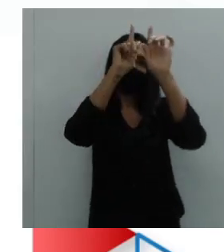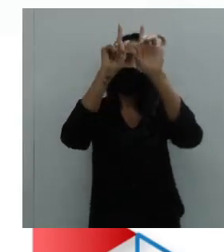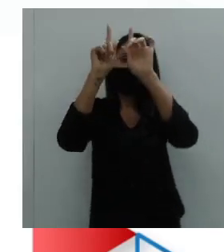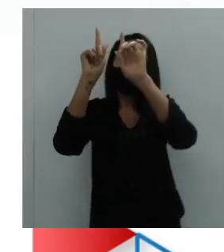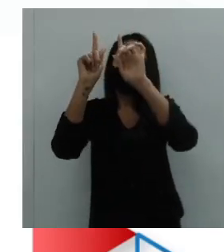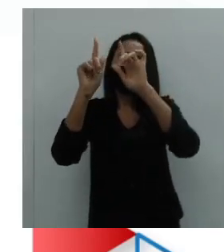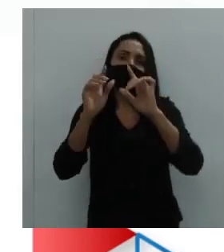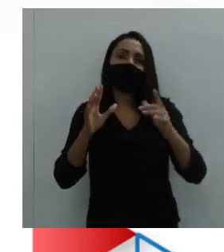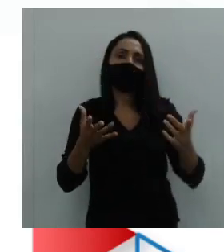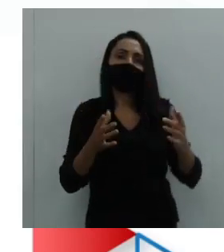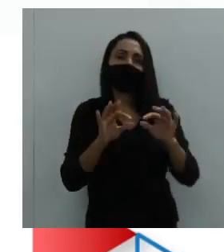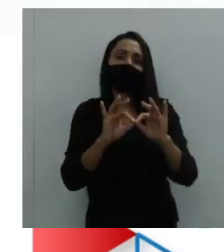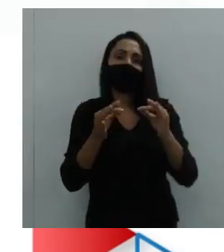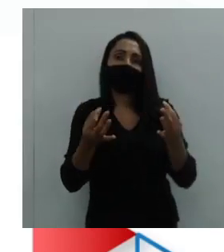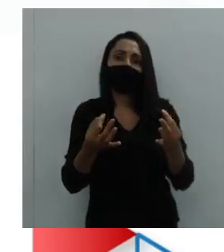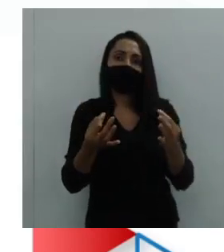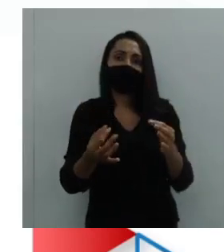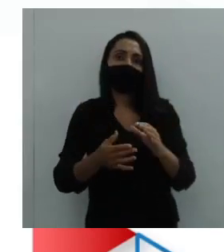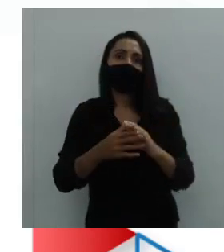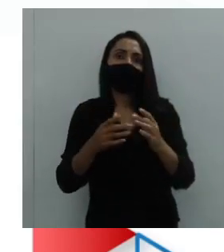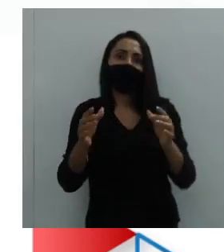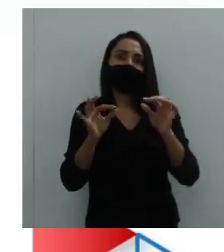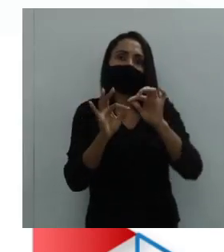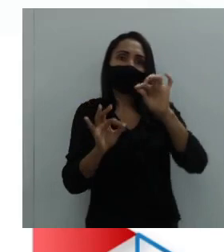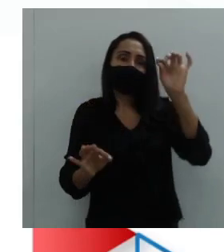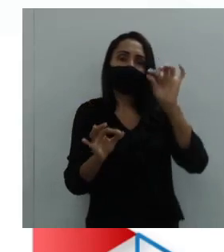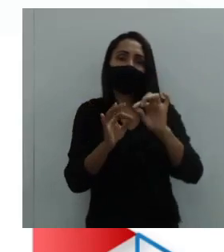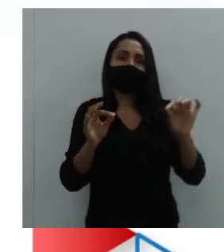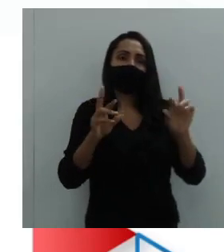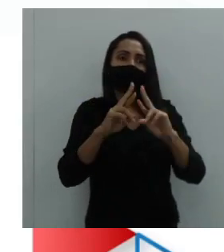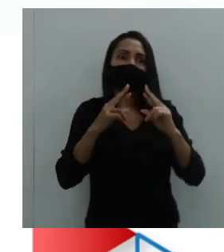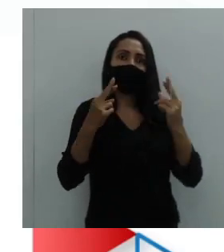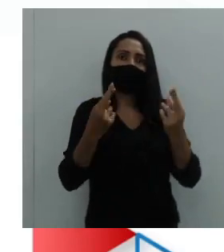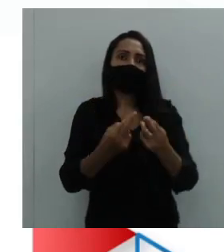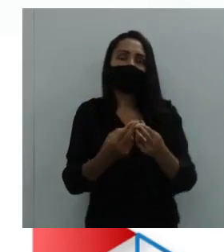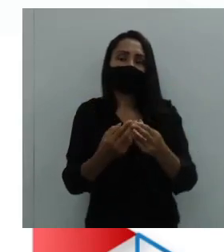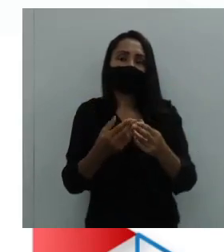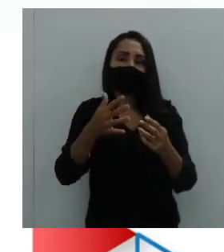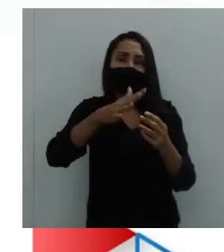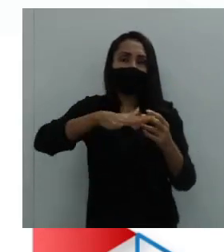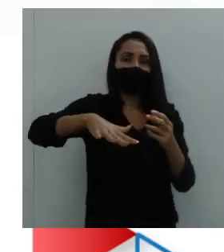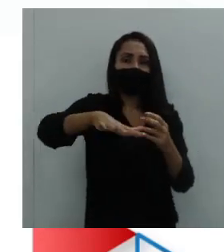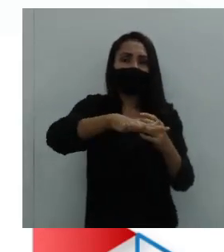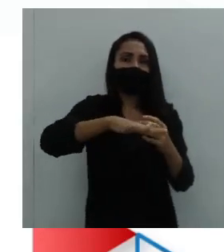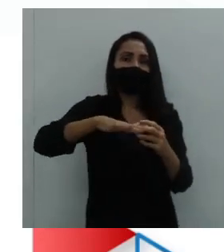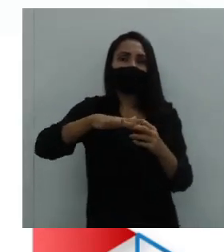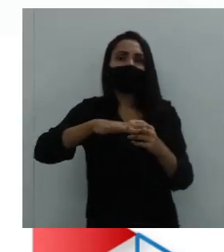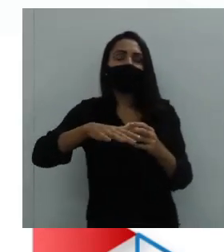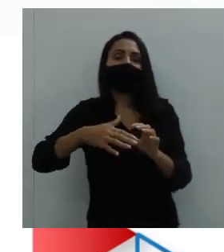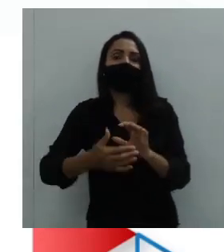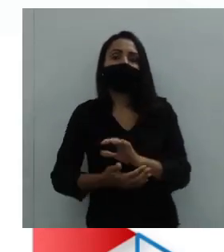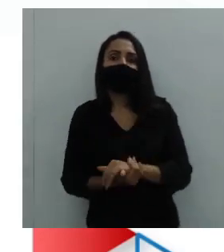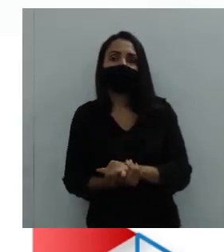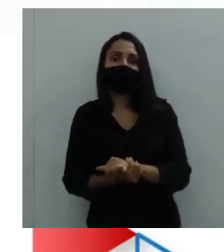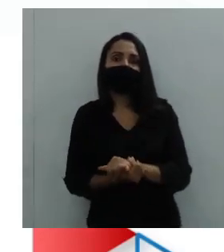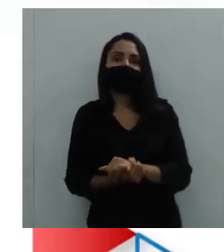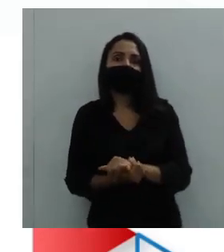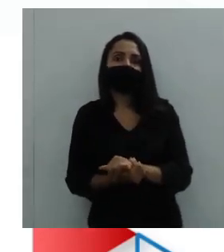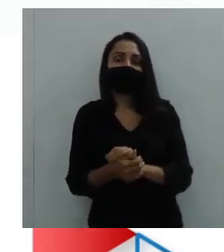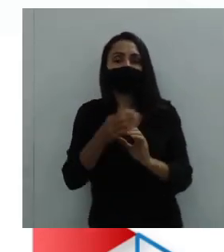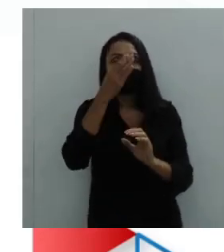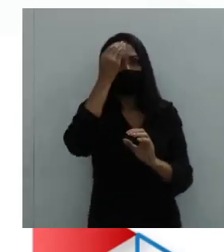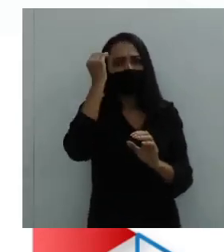simples, composta de segmentos de reta reunida por uma região interna. Ele tem que ter segmentos de reta, não